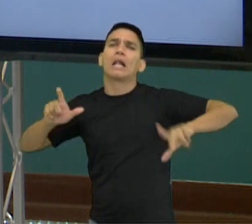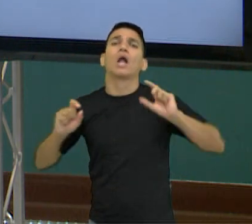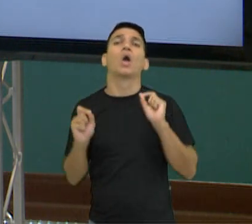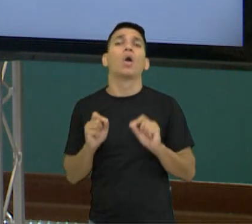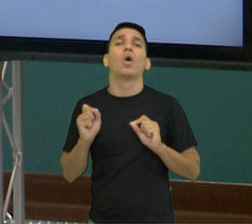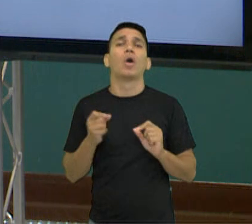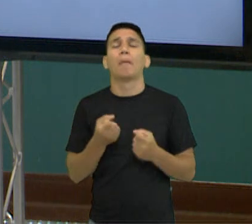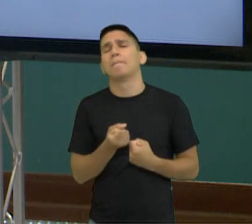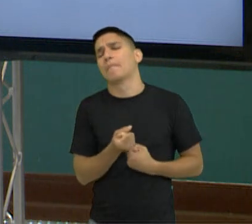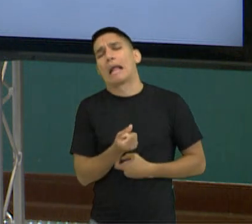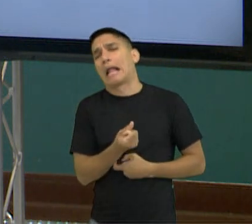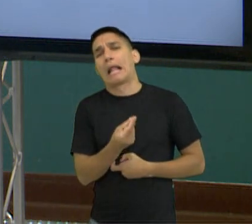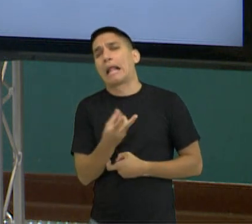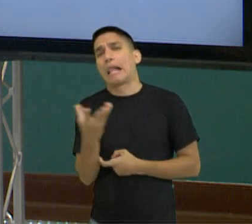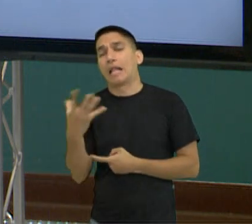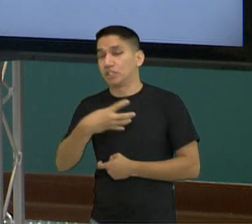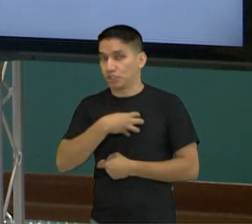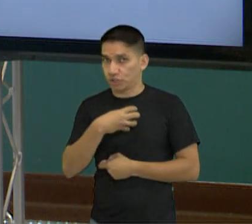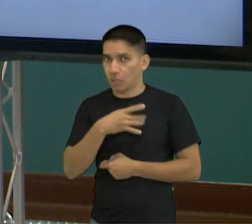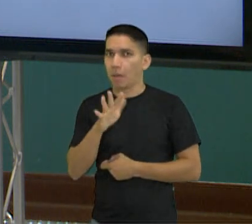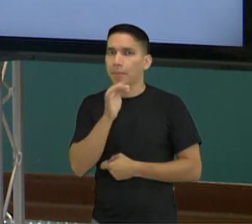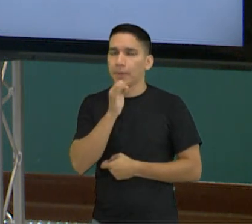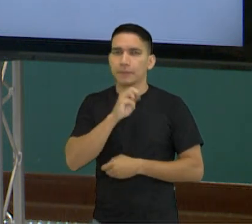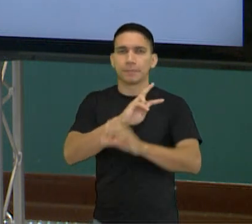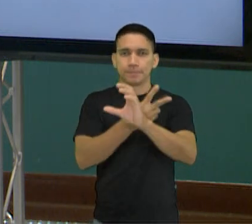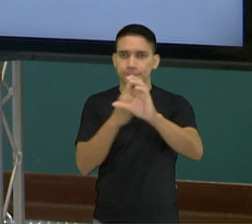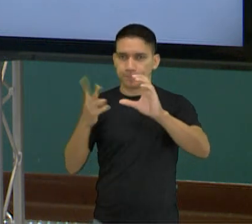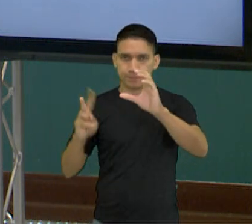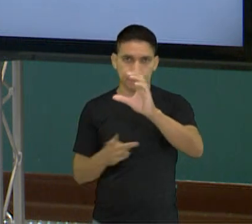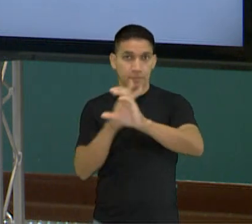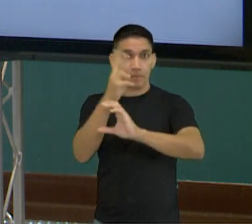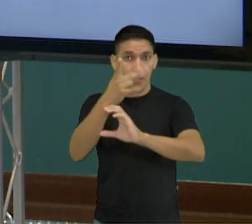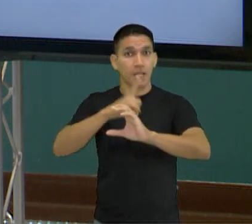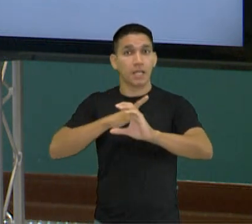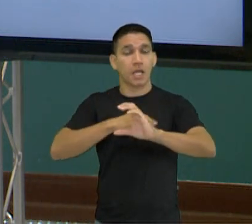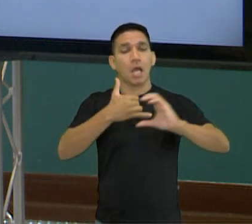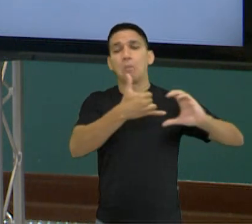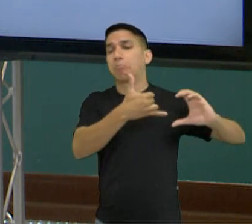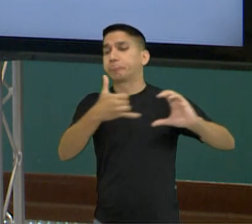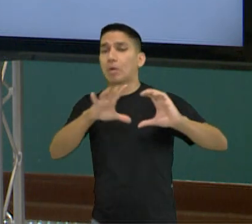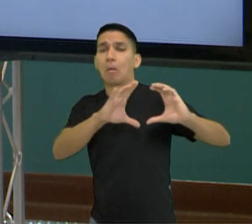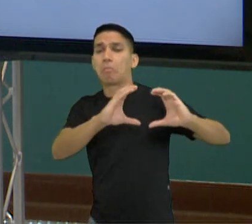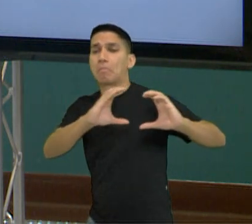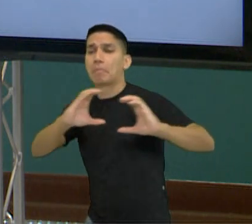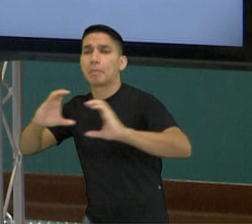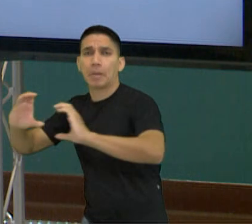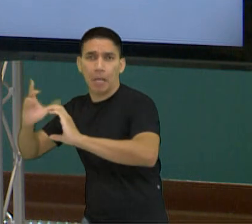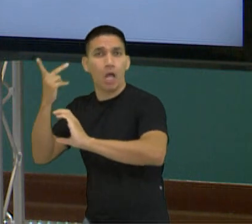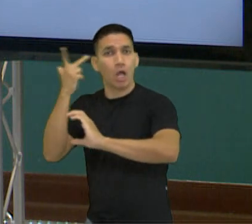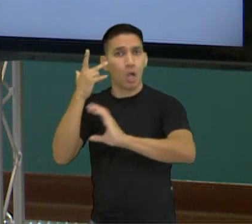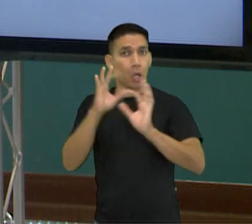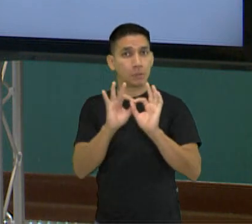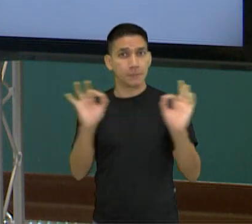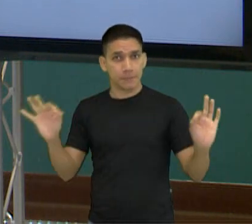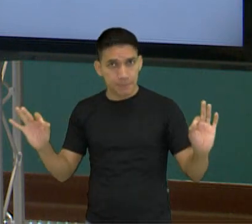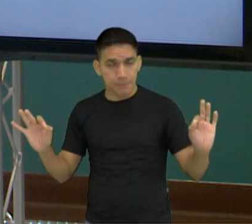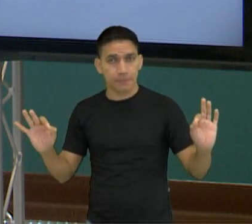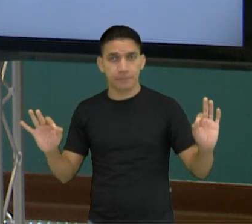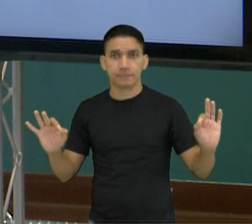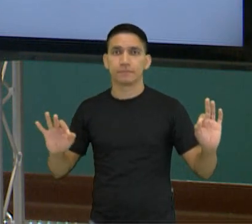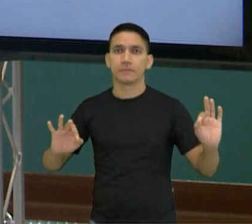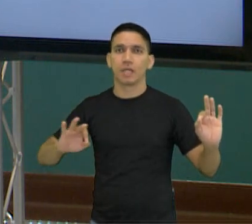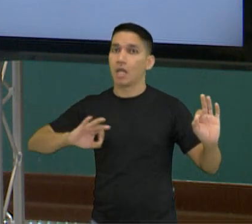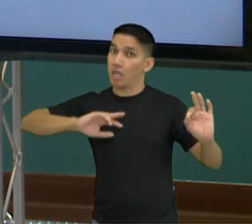de várias maneiras. Nós temos hidrocarbonetos de cadeia simples, normal, tá? Cadeias